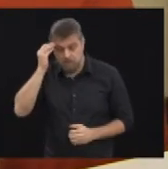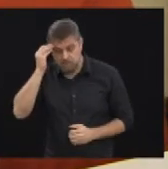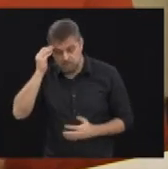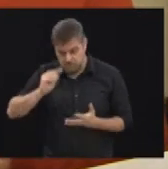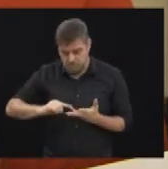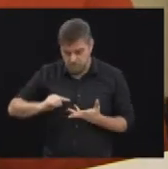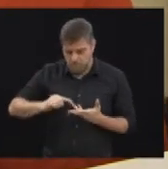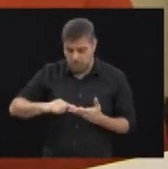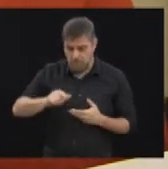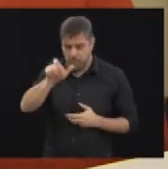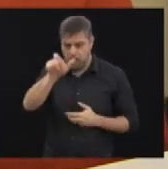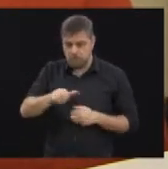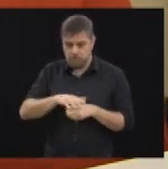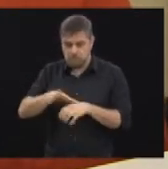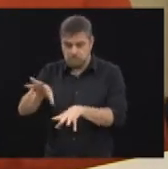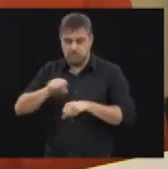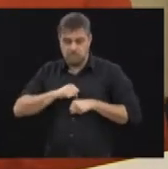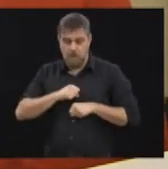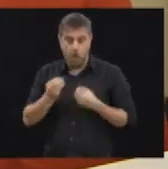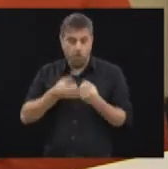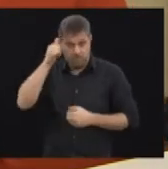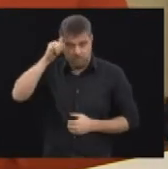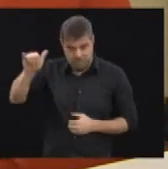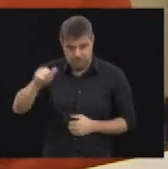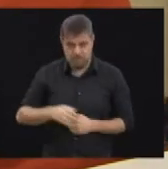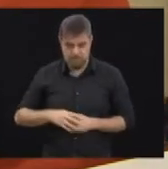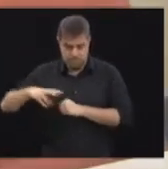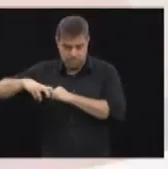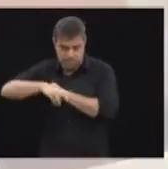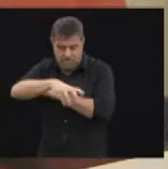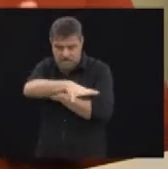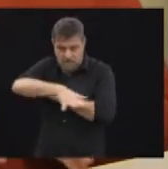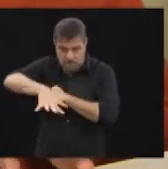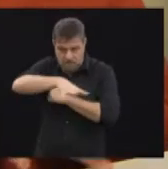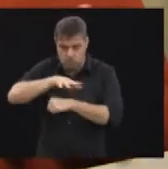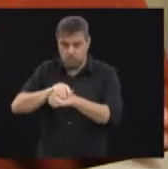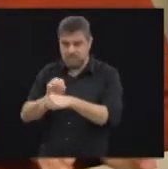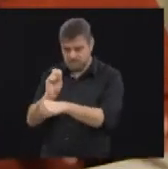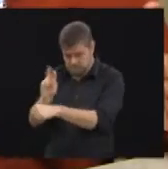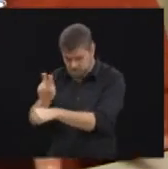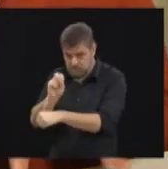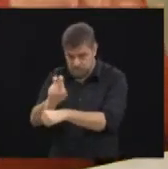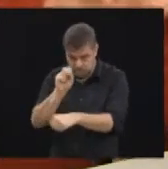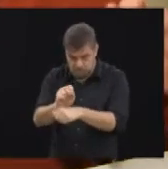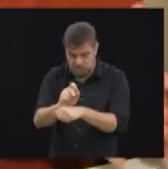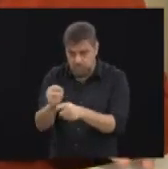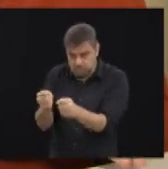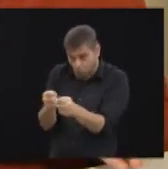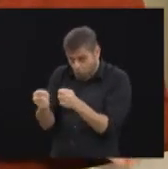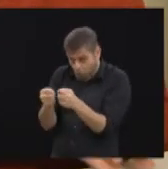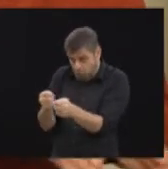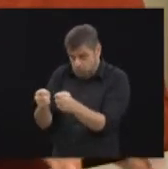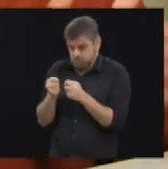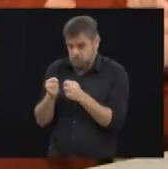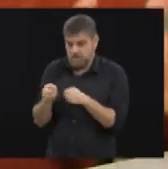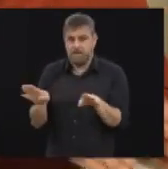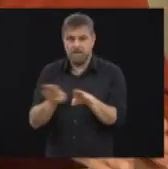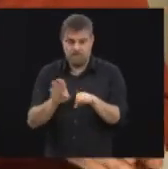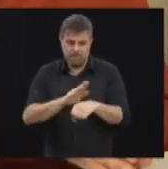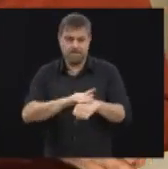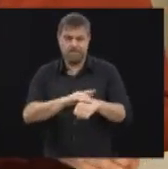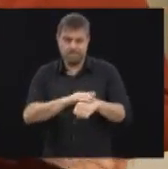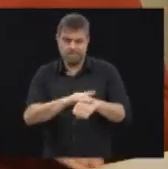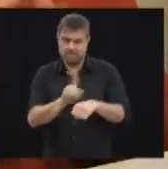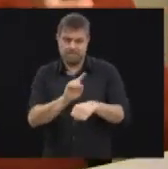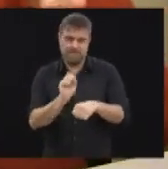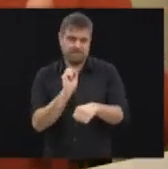de entender quais são os fatores de risco e proteção dessas doenças. A epidemiologia ela trabalha com doenças transmissíveis, com controle de